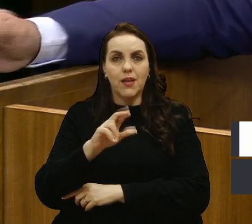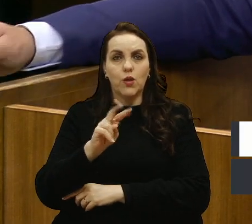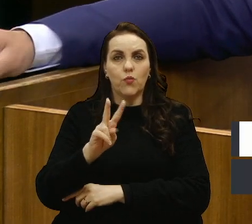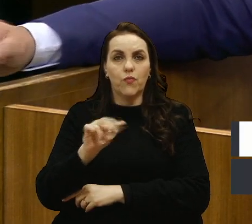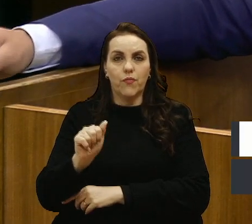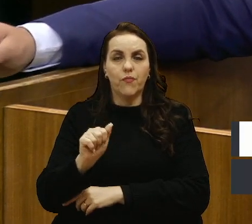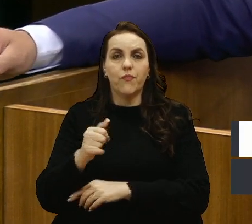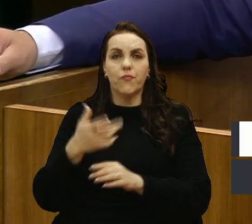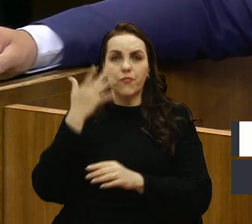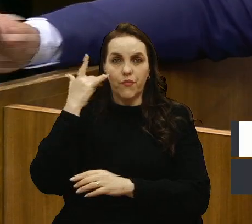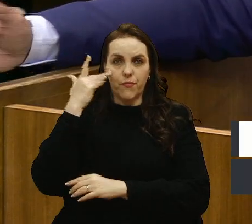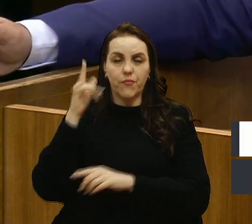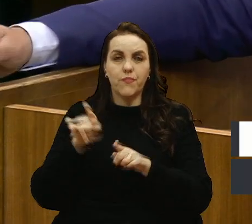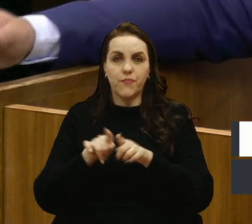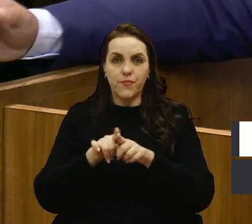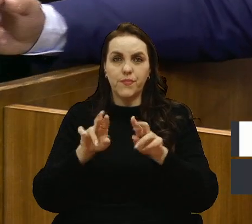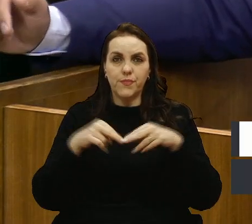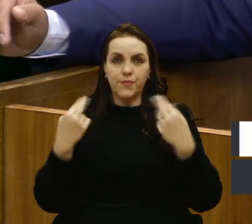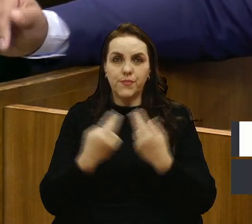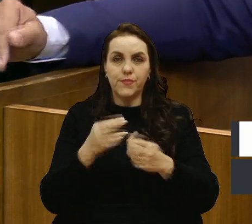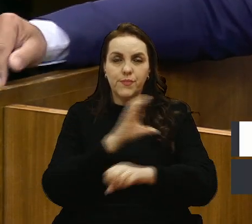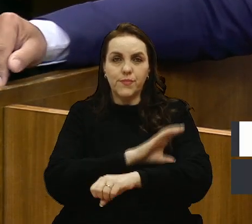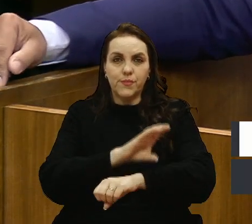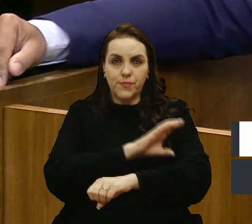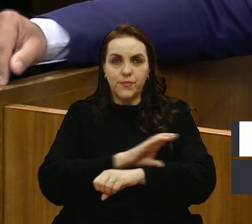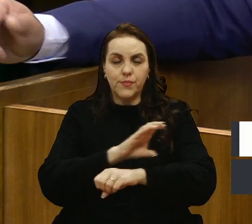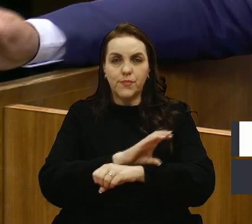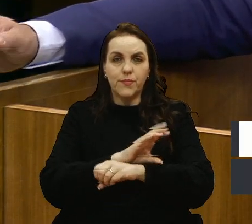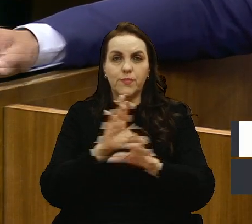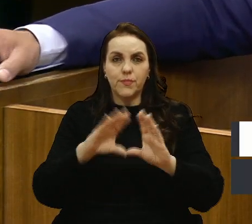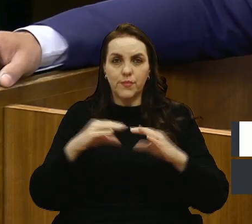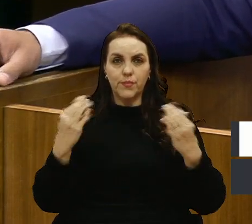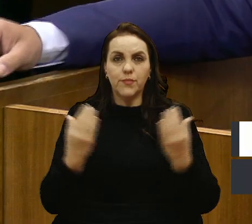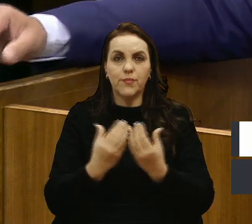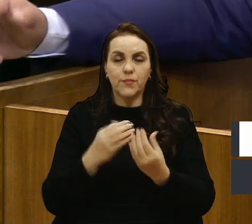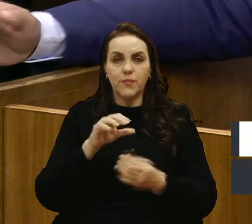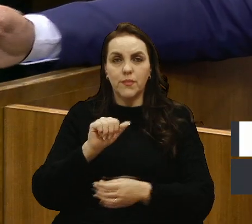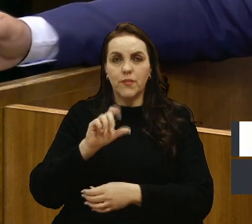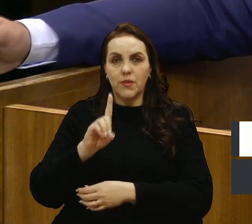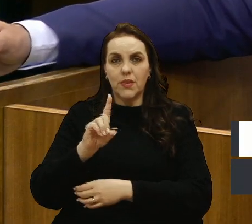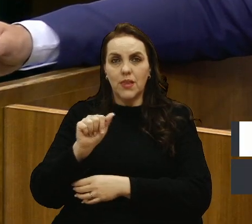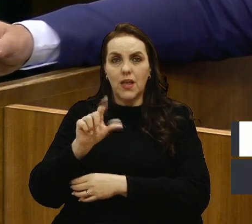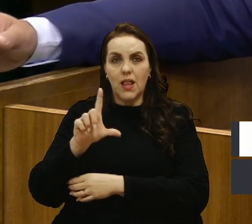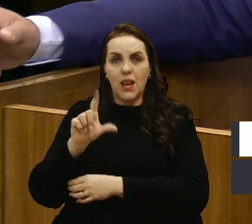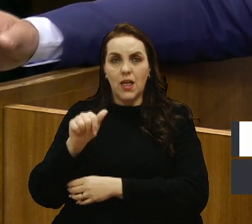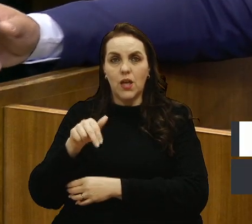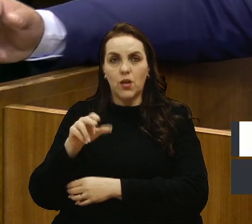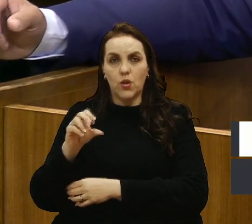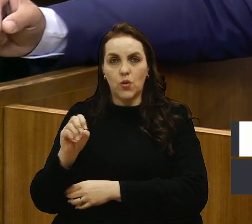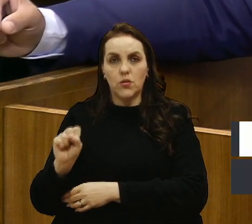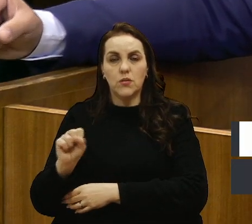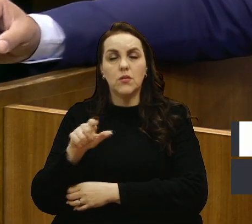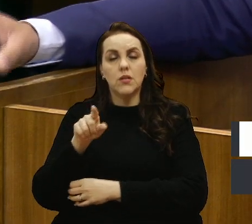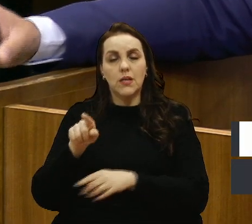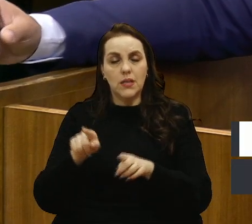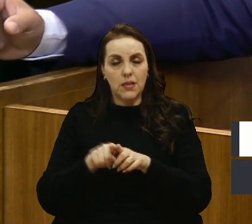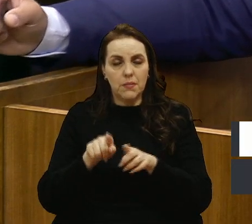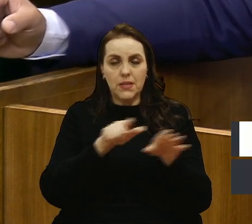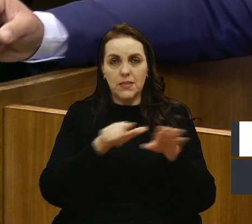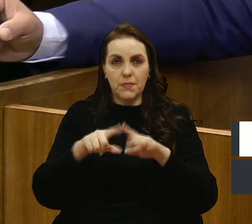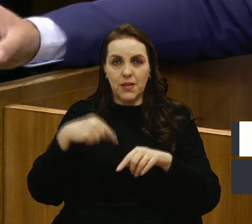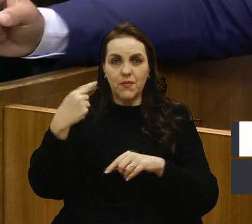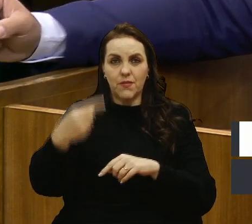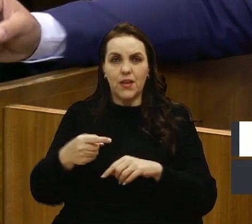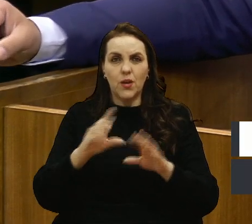teremos uma reunião, esse curso também na comunidade dos Dalanhos, na próxima semana, na